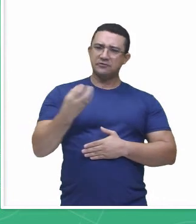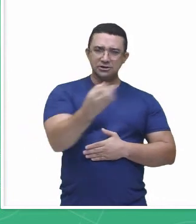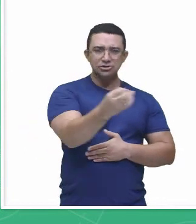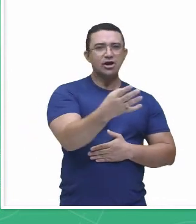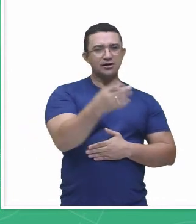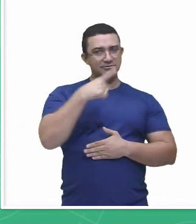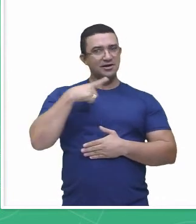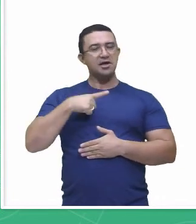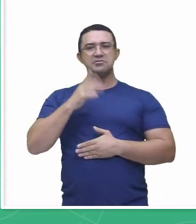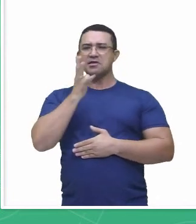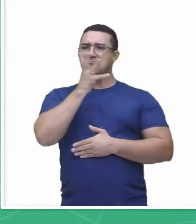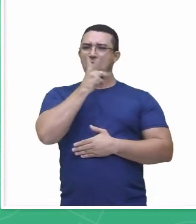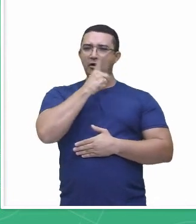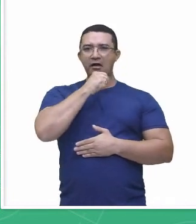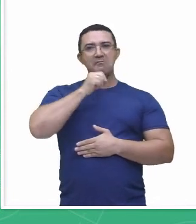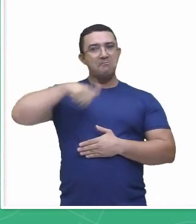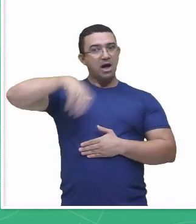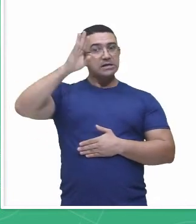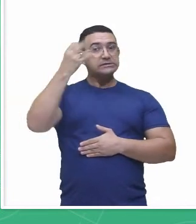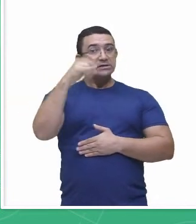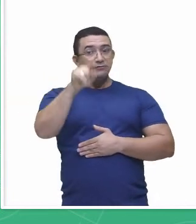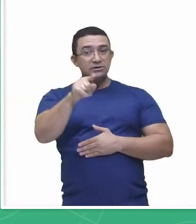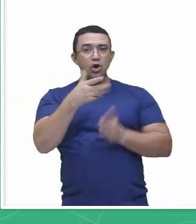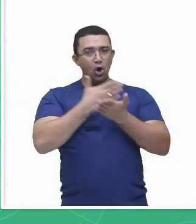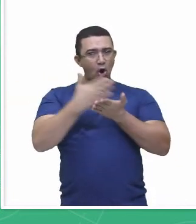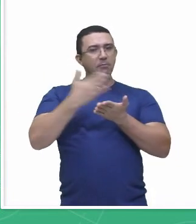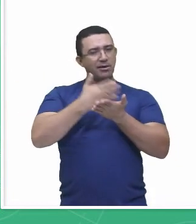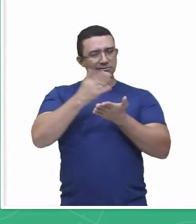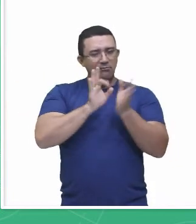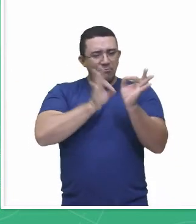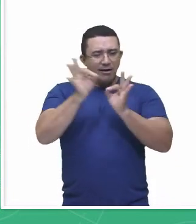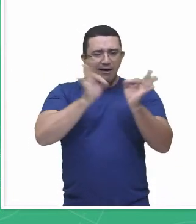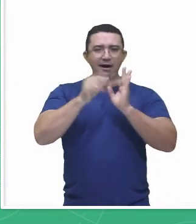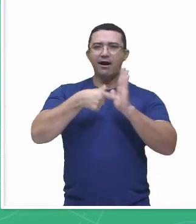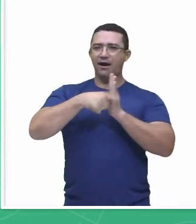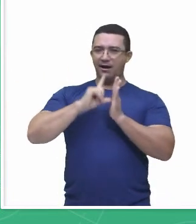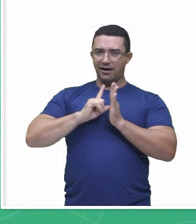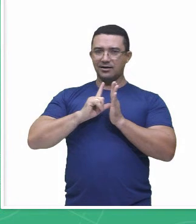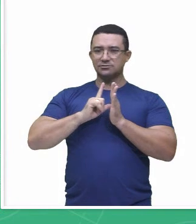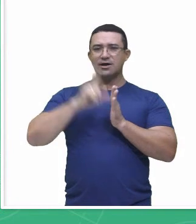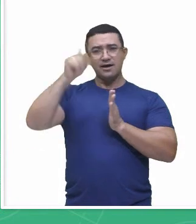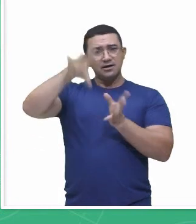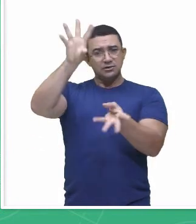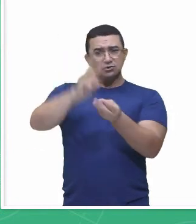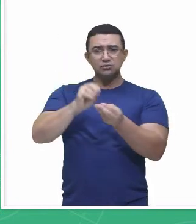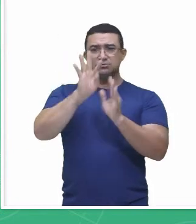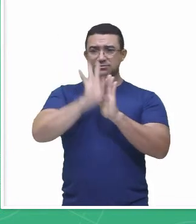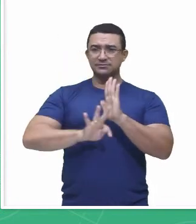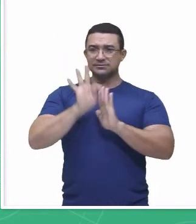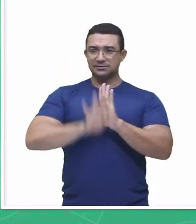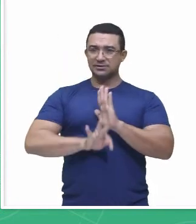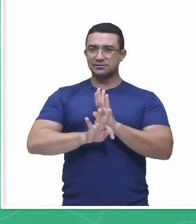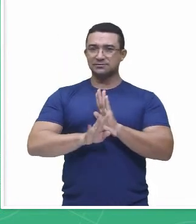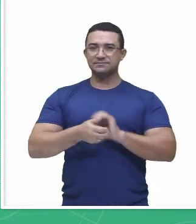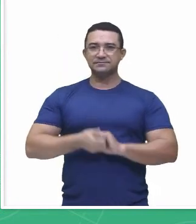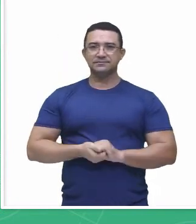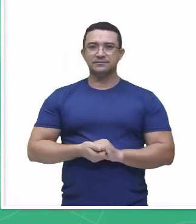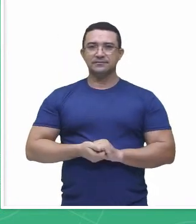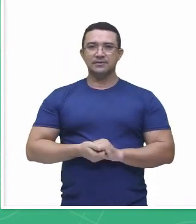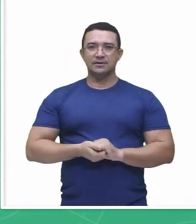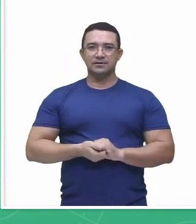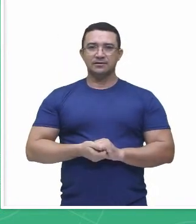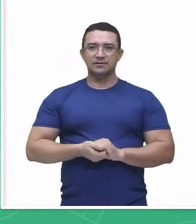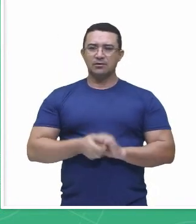prolongado se você começar a planejá-lo. É, de fato, a letra D, a tese desse texto, tá bom? Fica explícito que